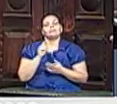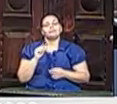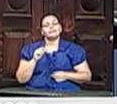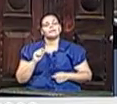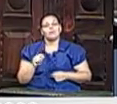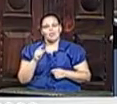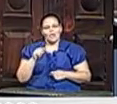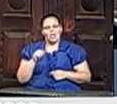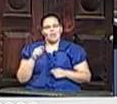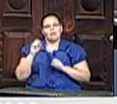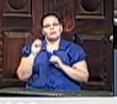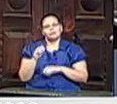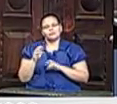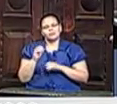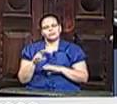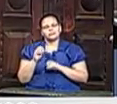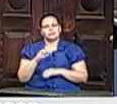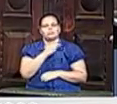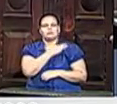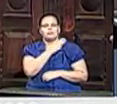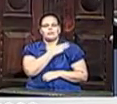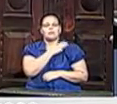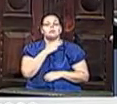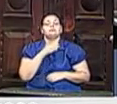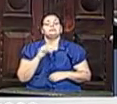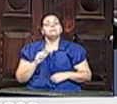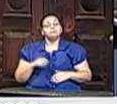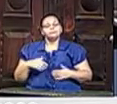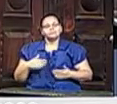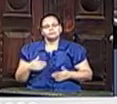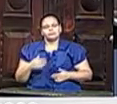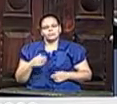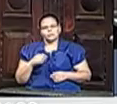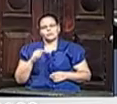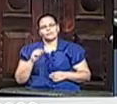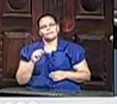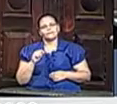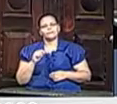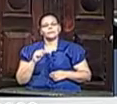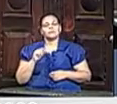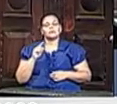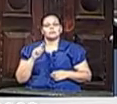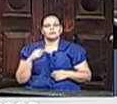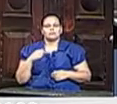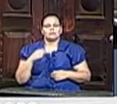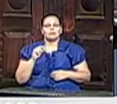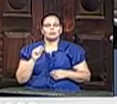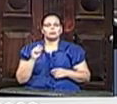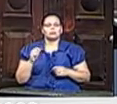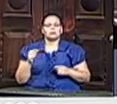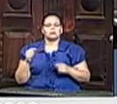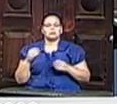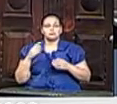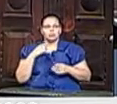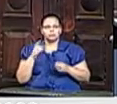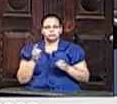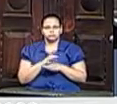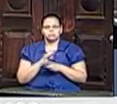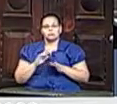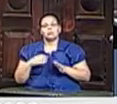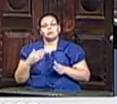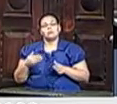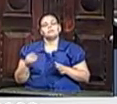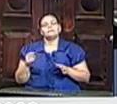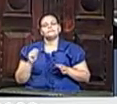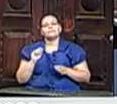qualidade da educação oferecida no ensino médio. Vai ter um ramo dessa dualidade destinado a melhor... concluir, deputado Waldeck. Já vou